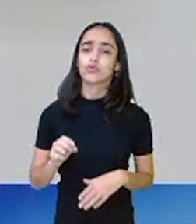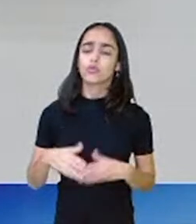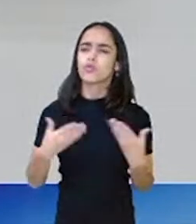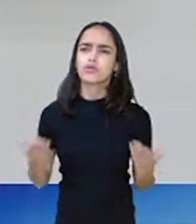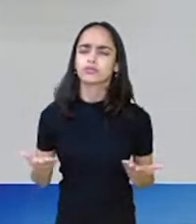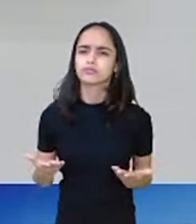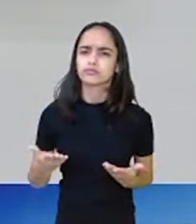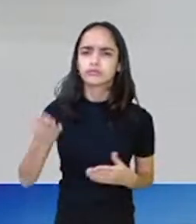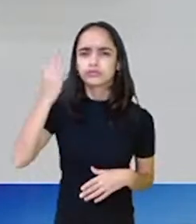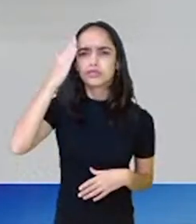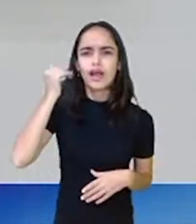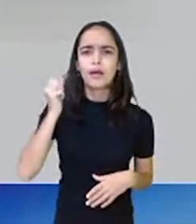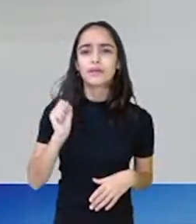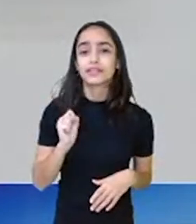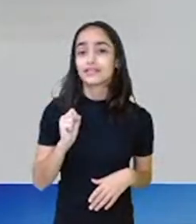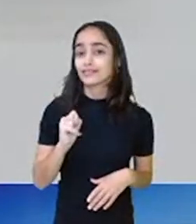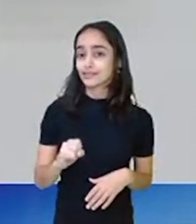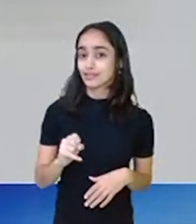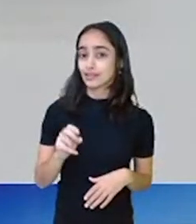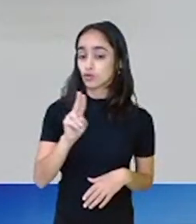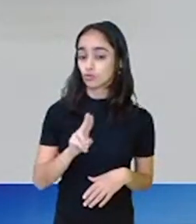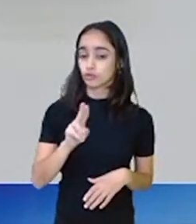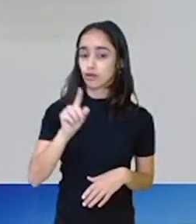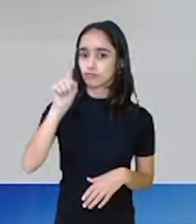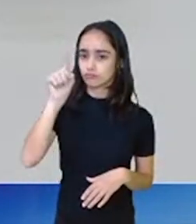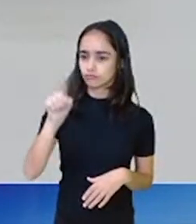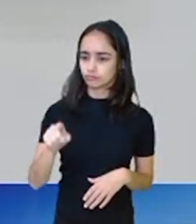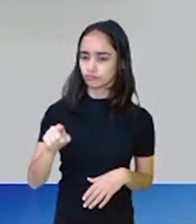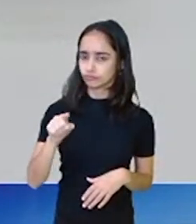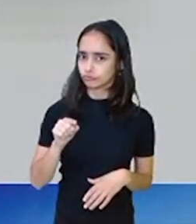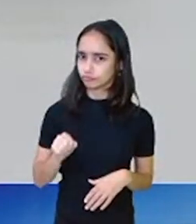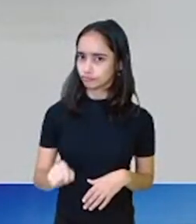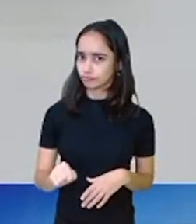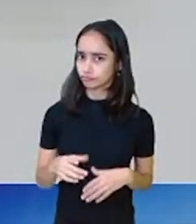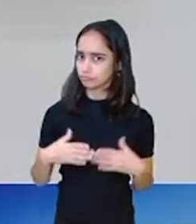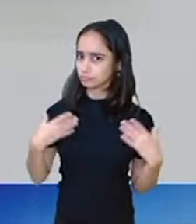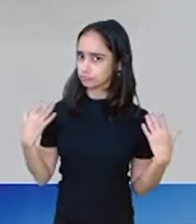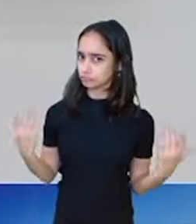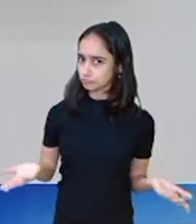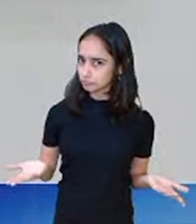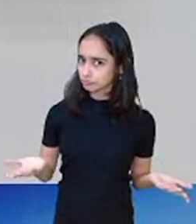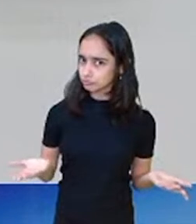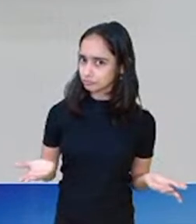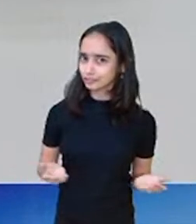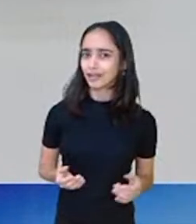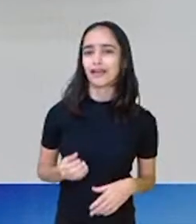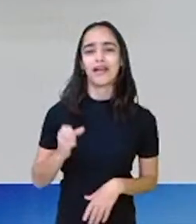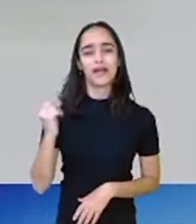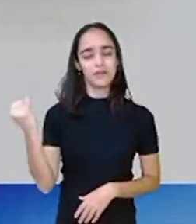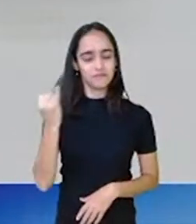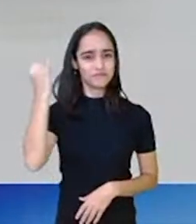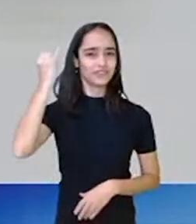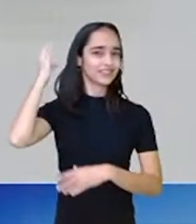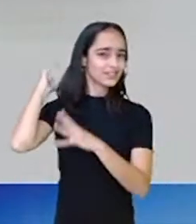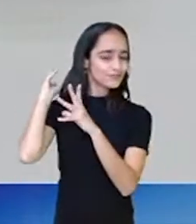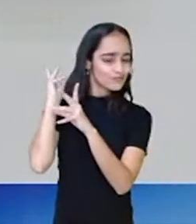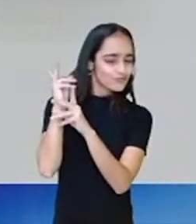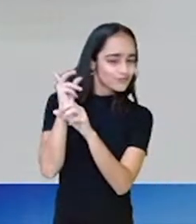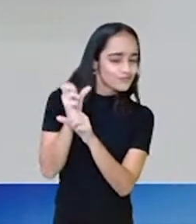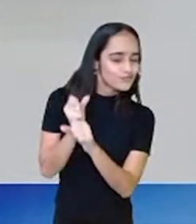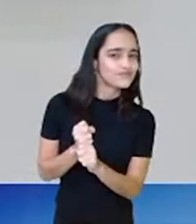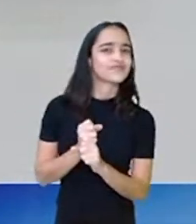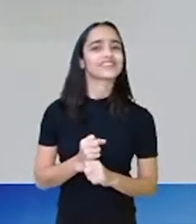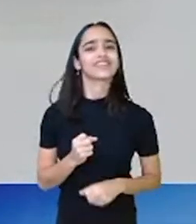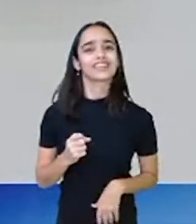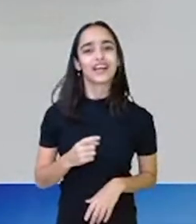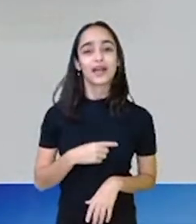muitas vezes isso gera uma confusão. Vamos aí aprofundar esses estudos, por isso que é importante estar sempre revisando para aprender e